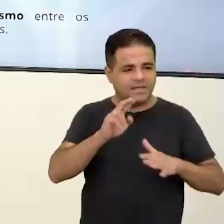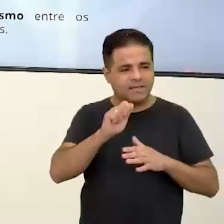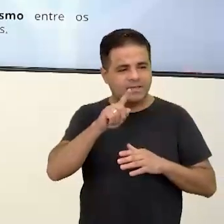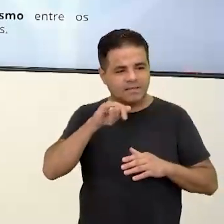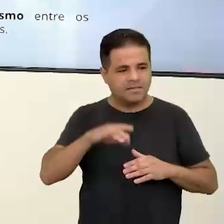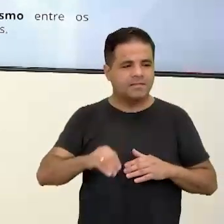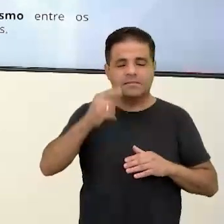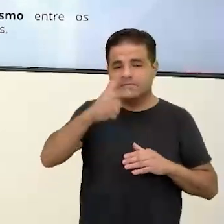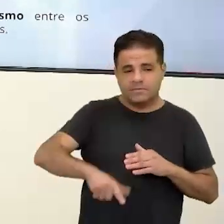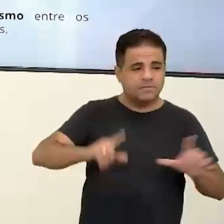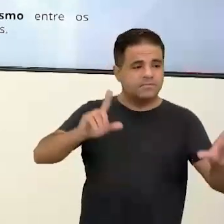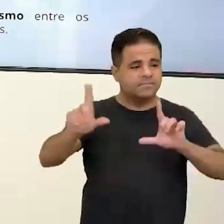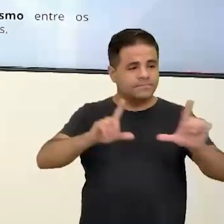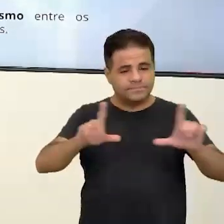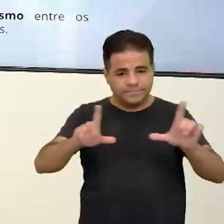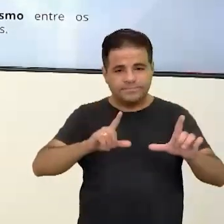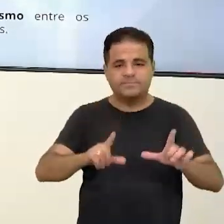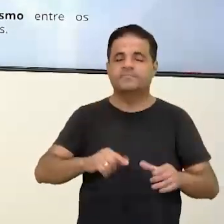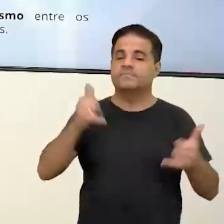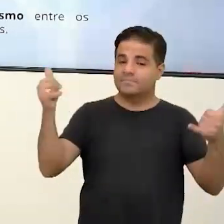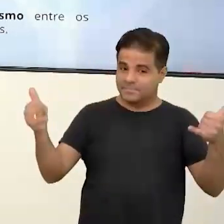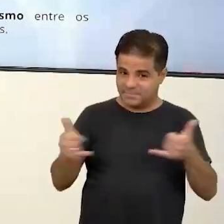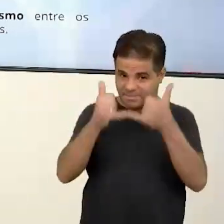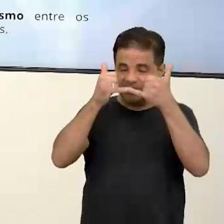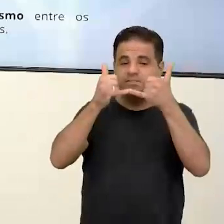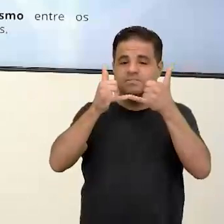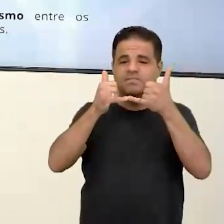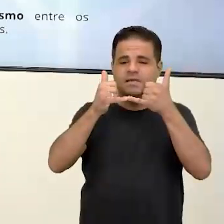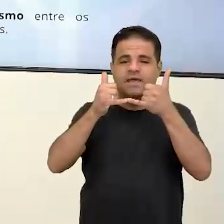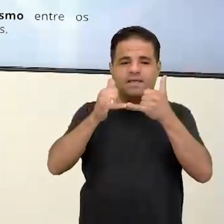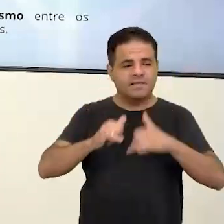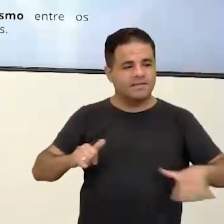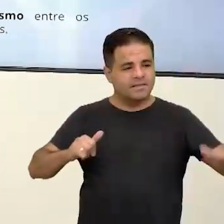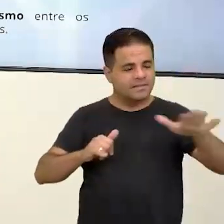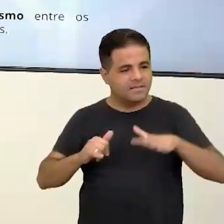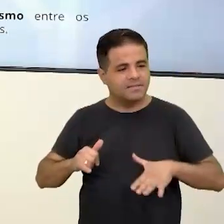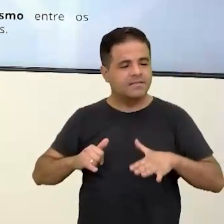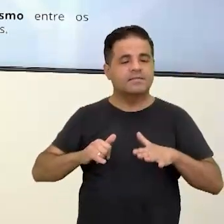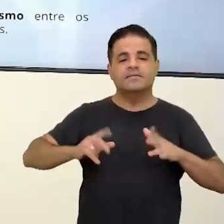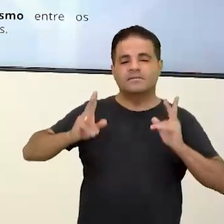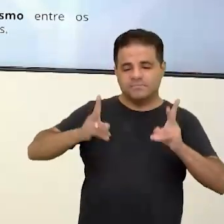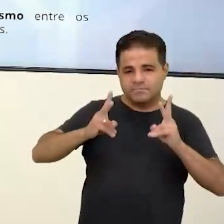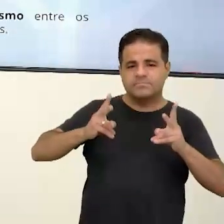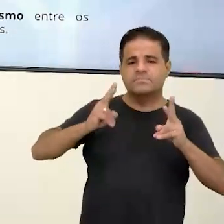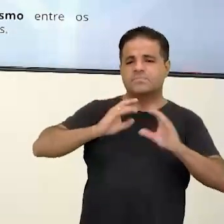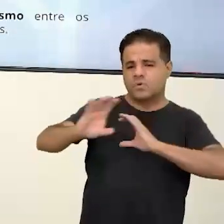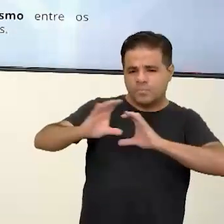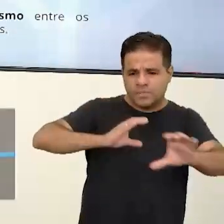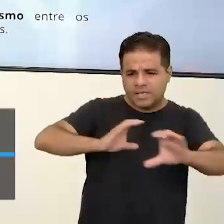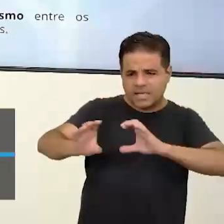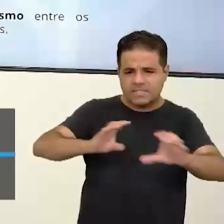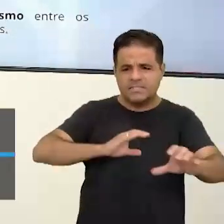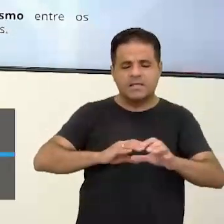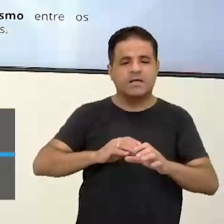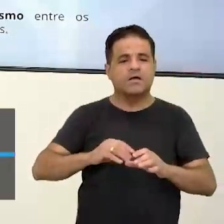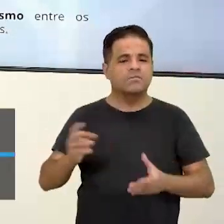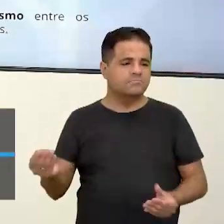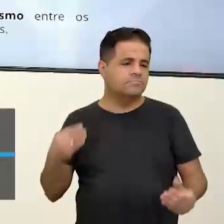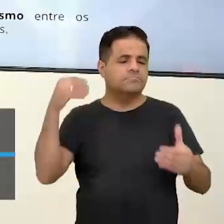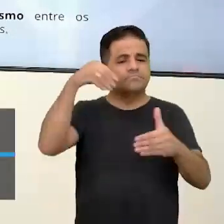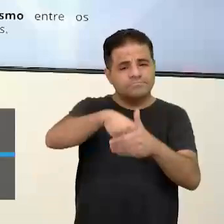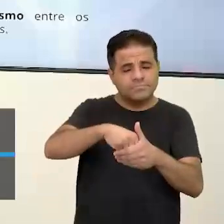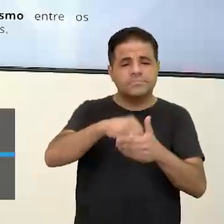a televisão, a internet. Então, veja, esses meios de comunicação, eles inserem